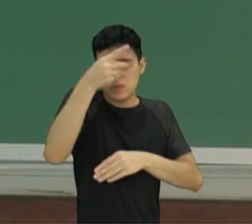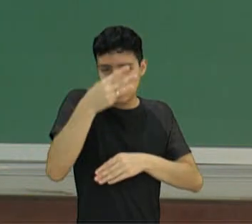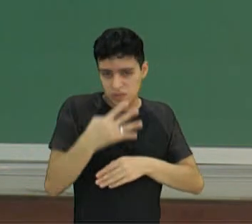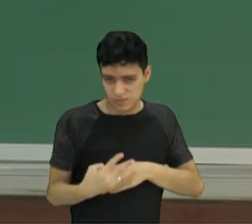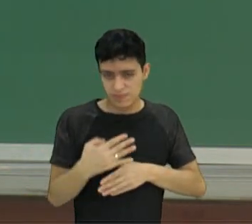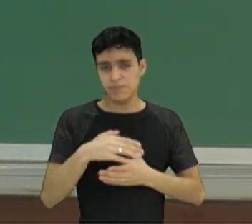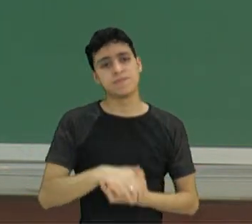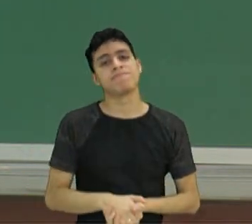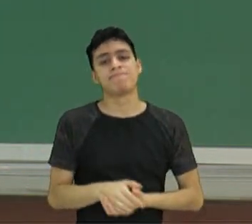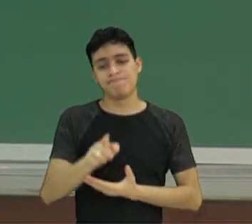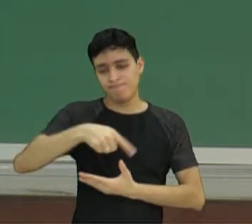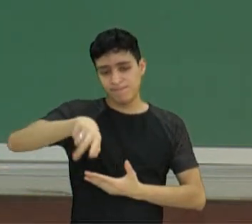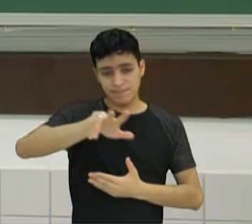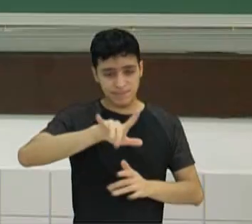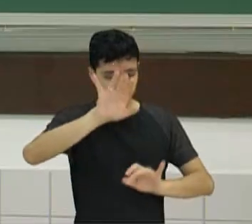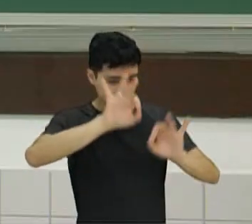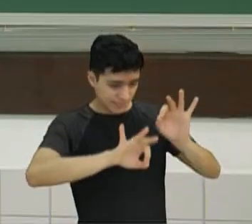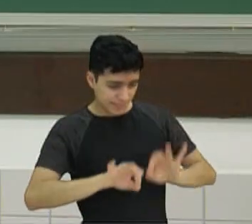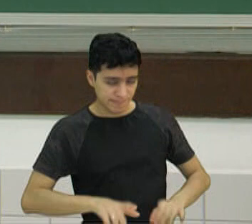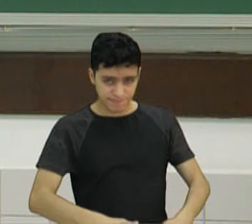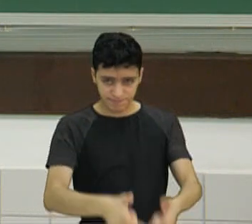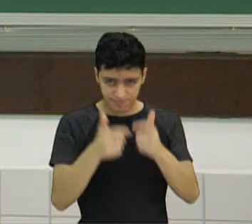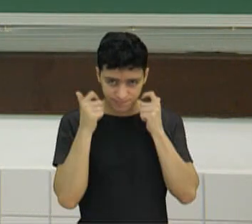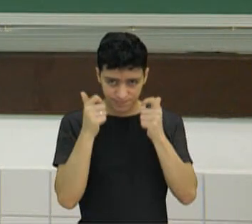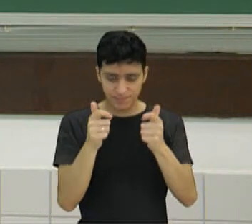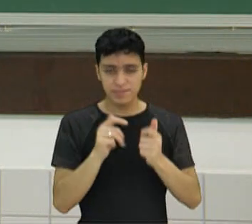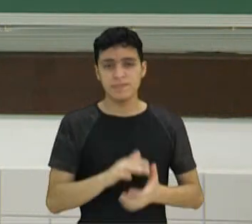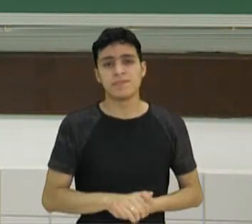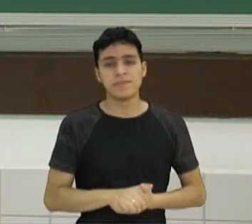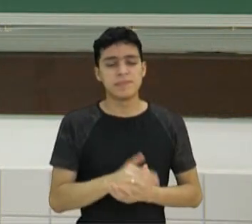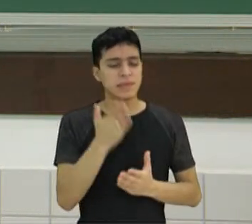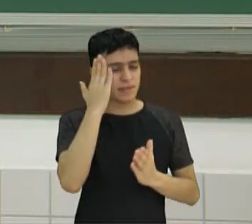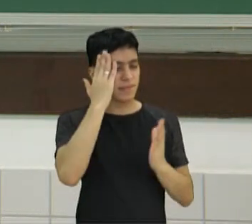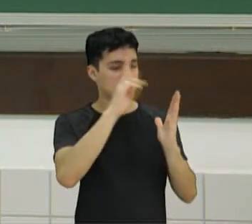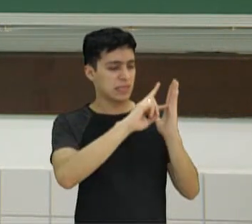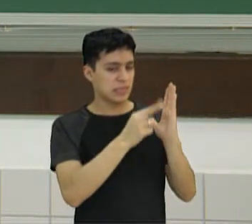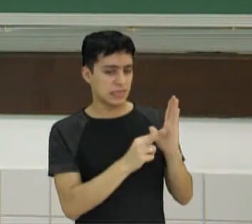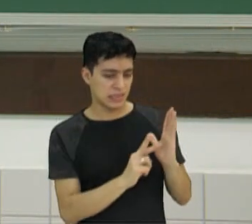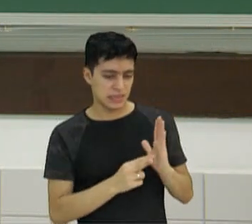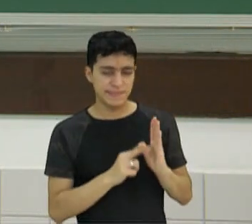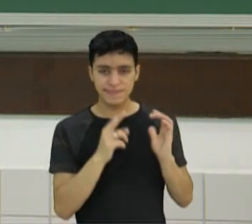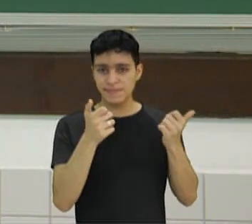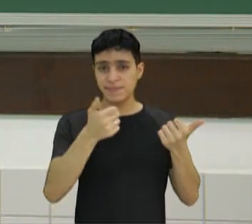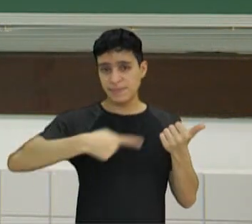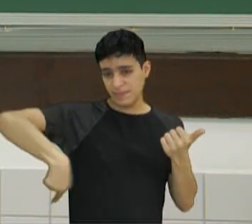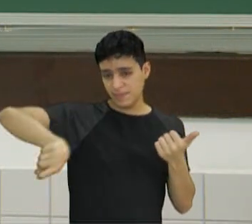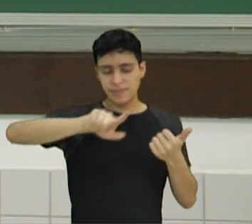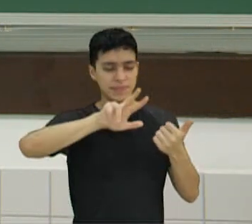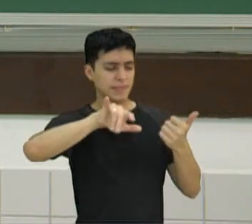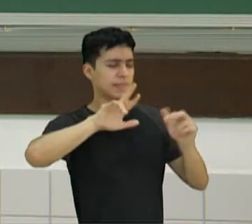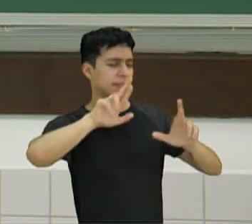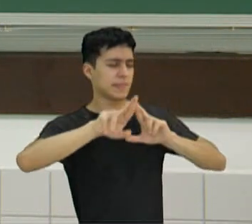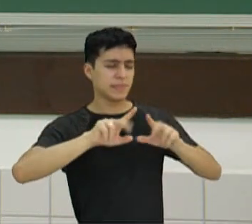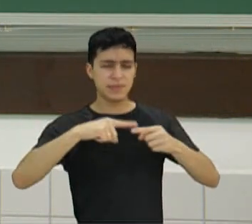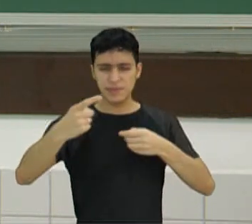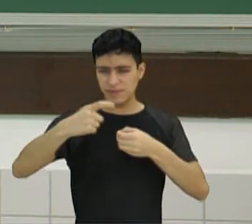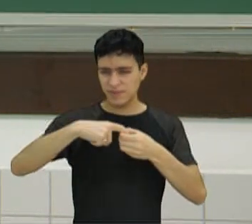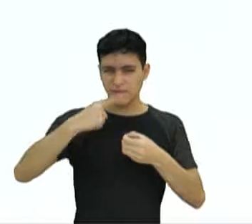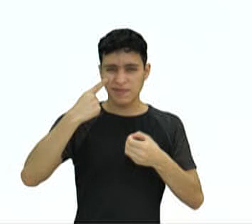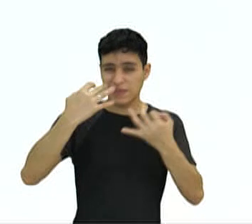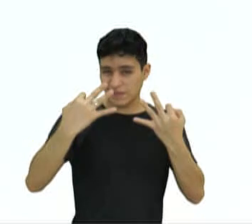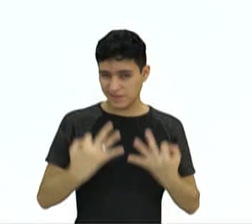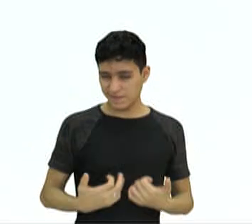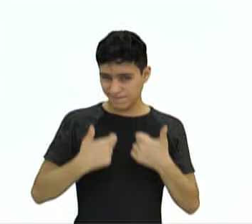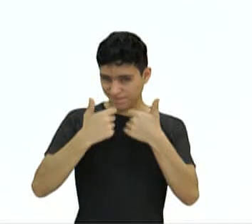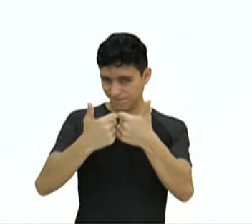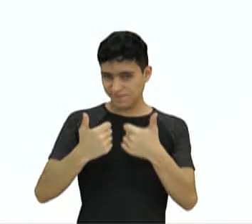4? Daí é só vocês organizar os números aí, para a gente poder ver o significado das expressões. Façam, já volto para a gente poder conferir, tá